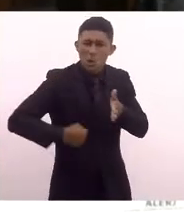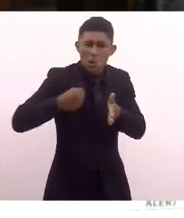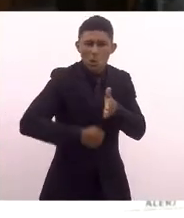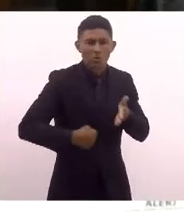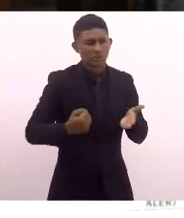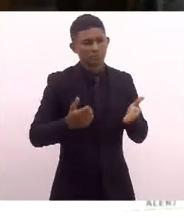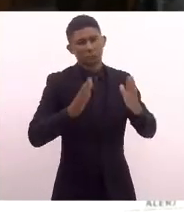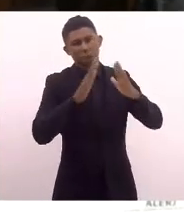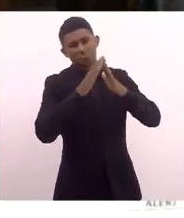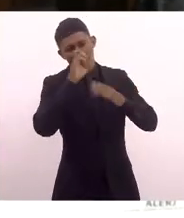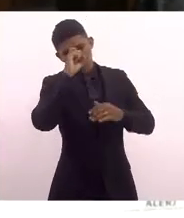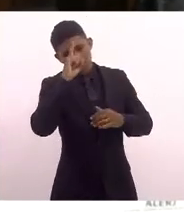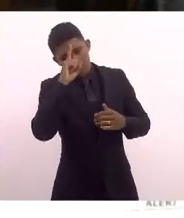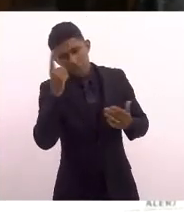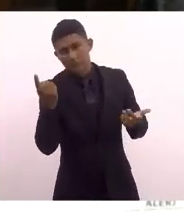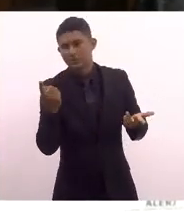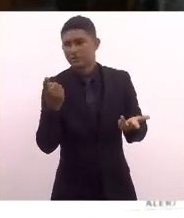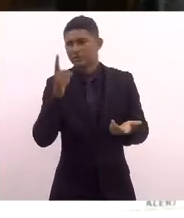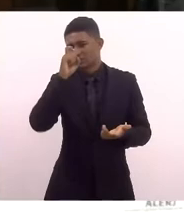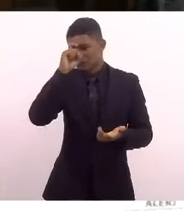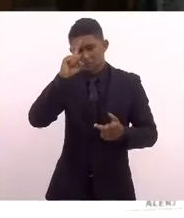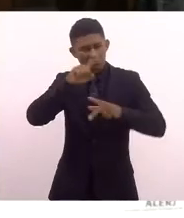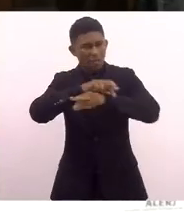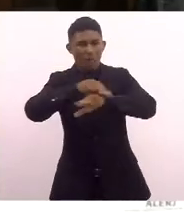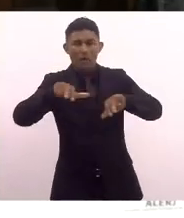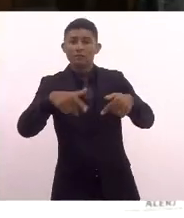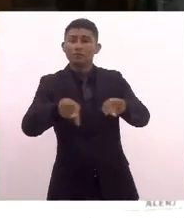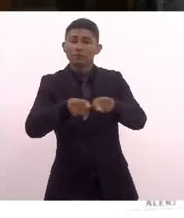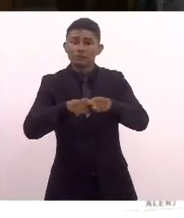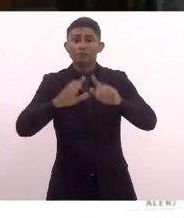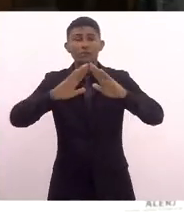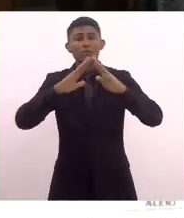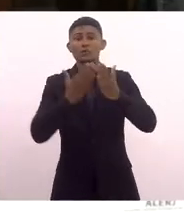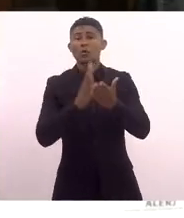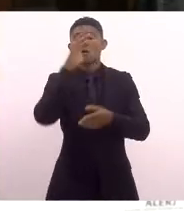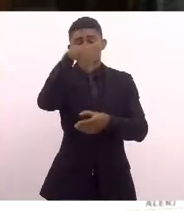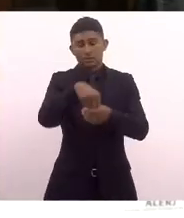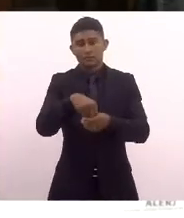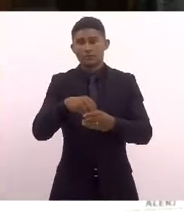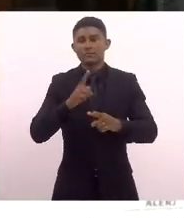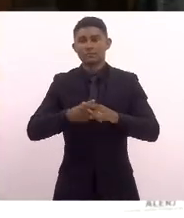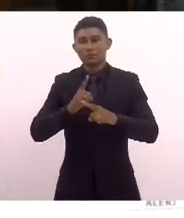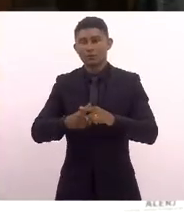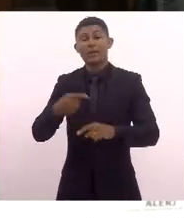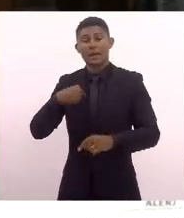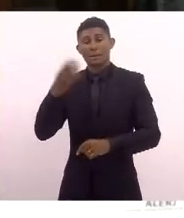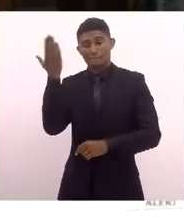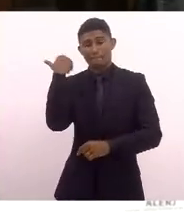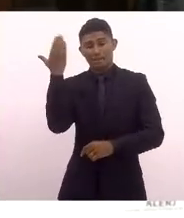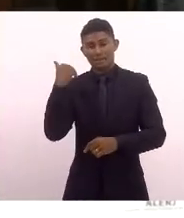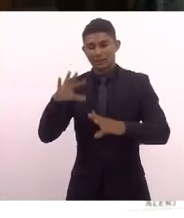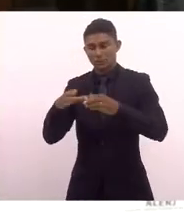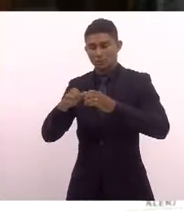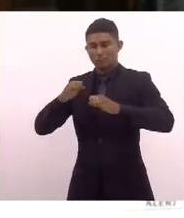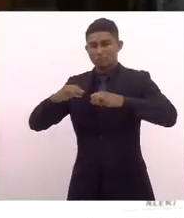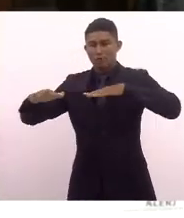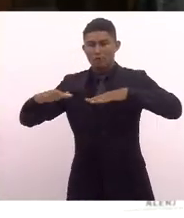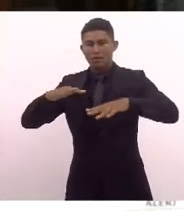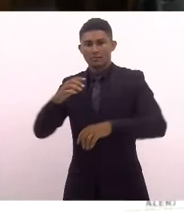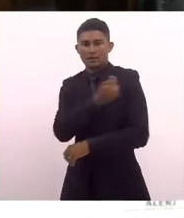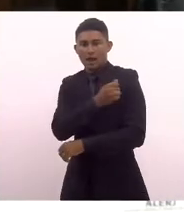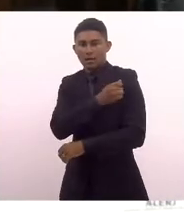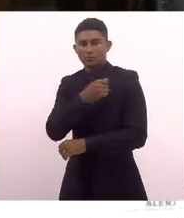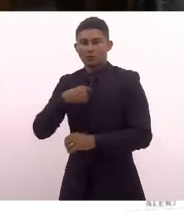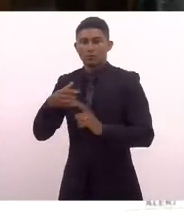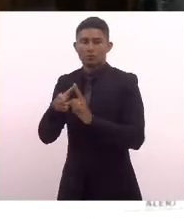da família e junto também nas escolas, porque, Davi, eu vim do movimento estudantil, e aí junto com a Iraci, junto